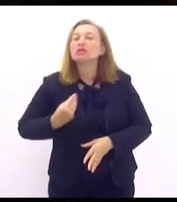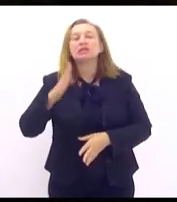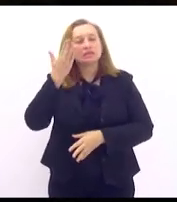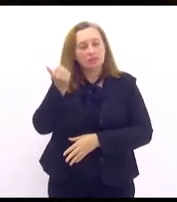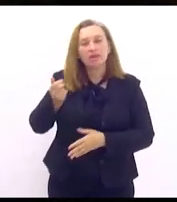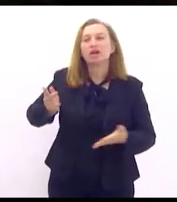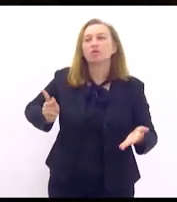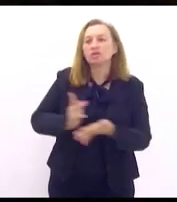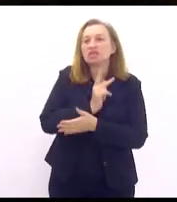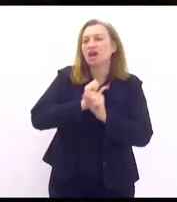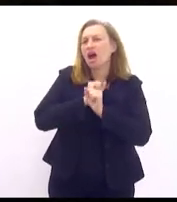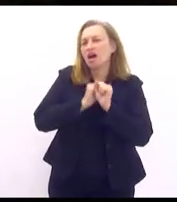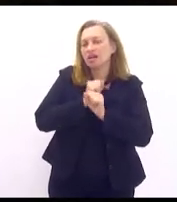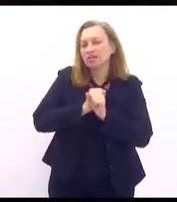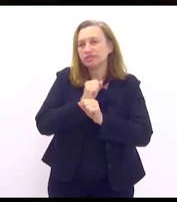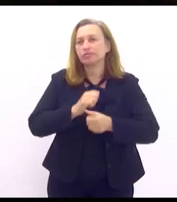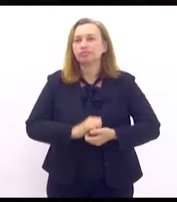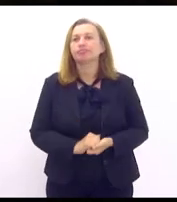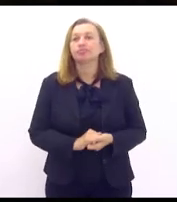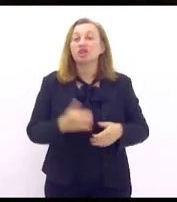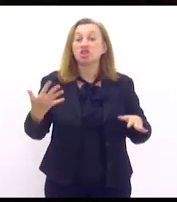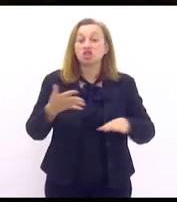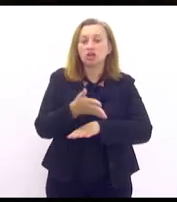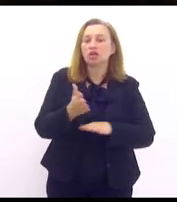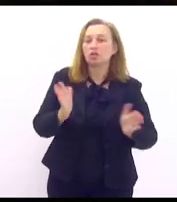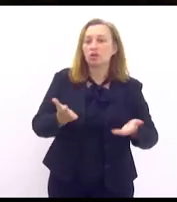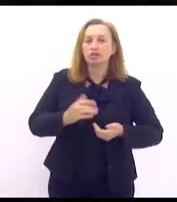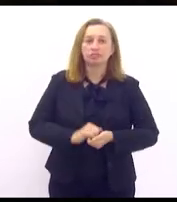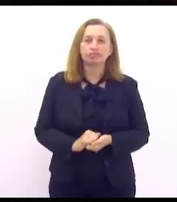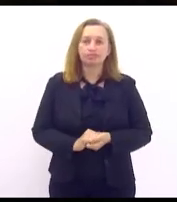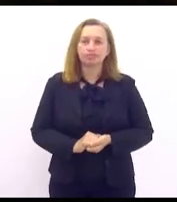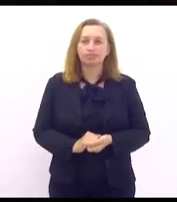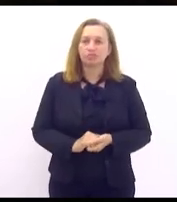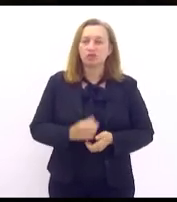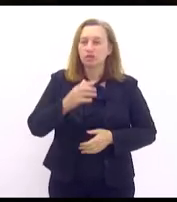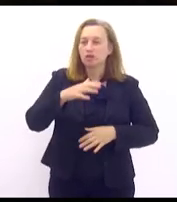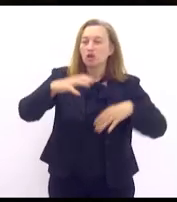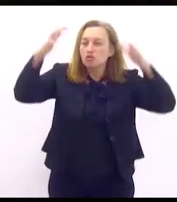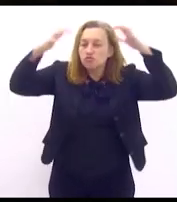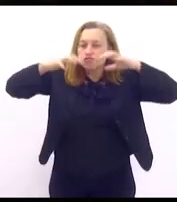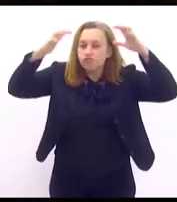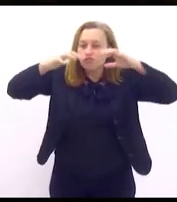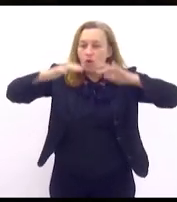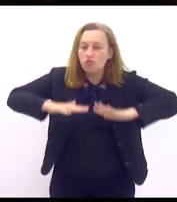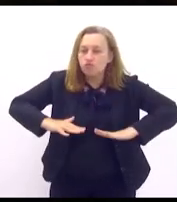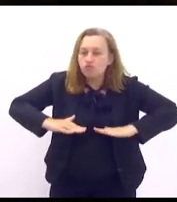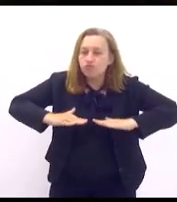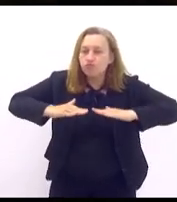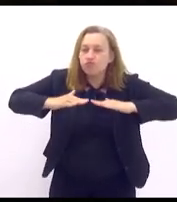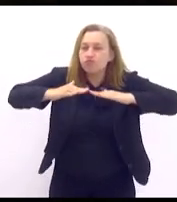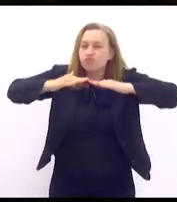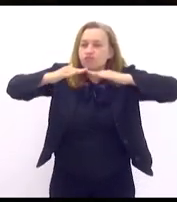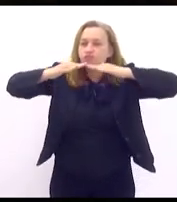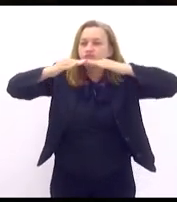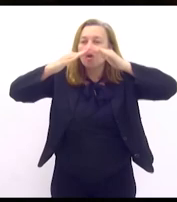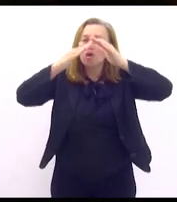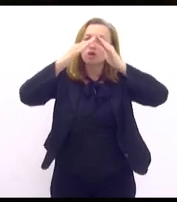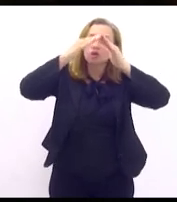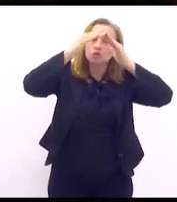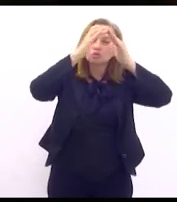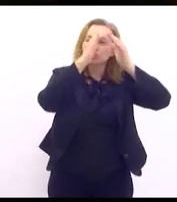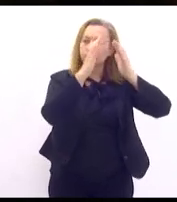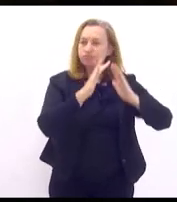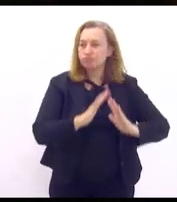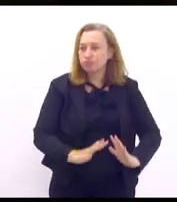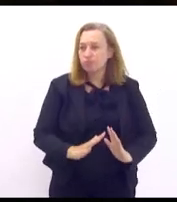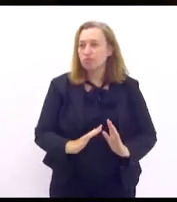acontecer há décadas e que chegaram agora. Inundações, enchentes, alagamentos, deslizamentos de terra, interrupção